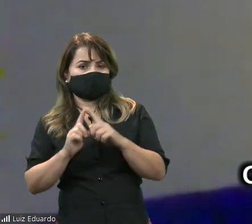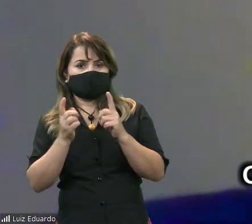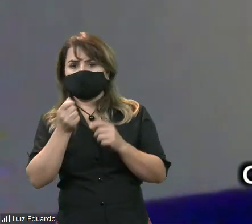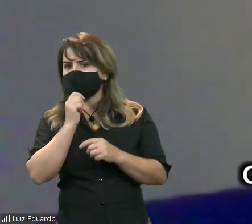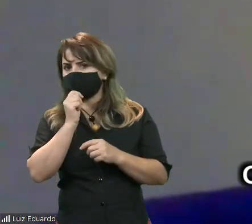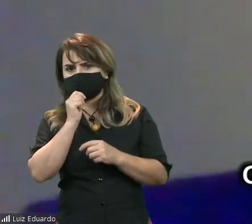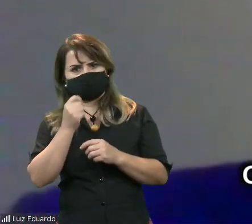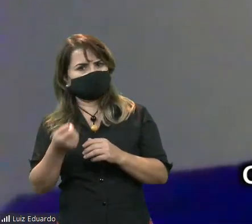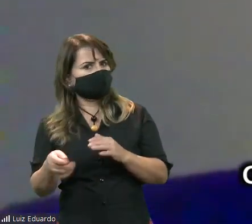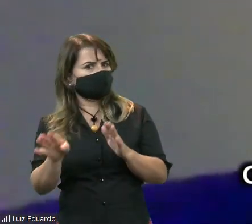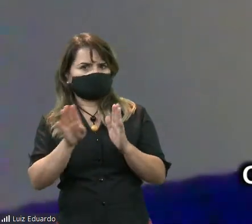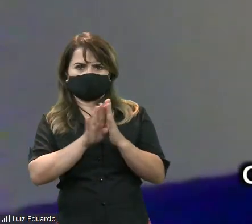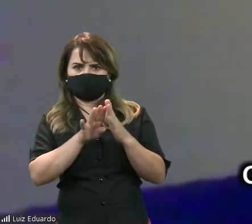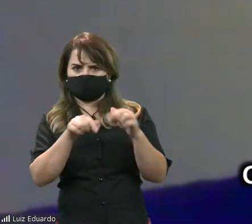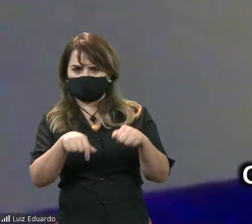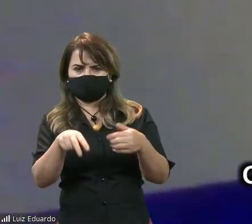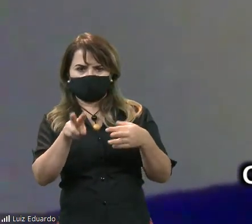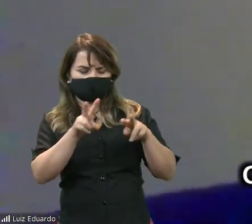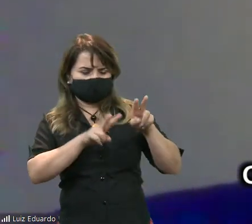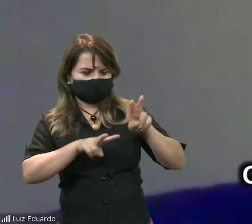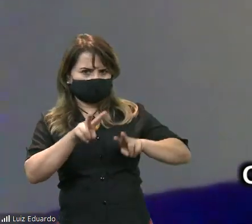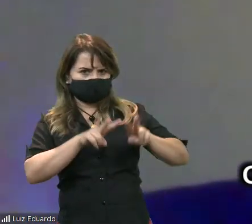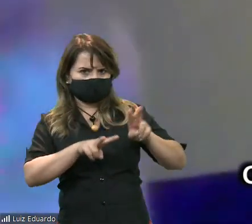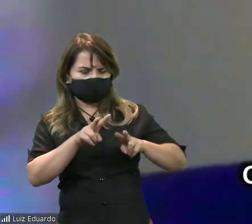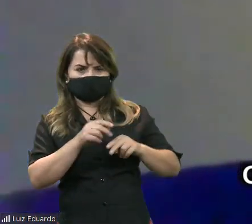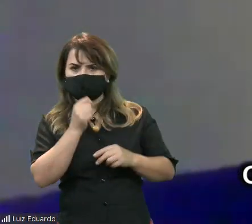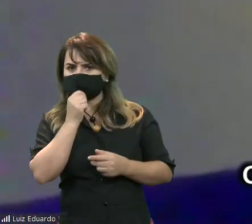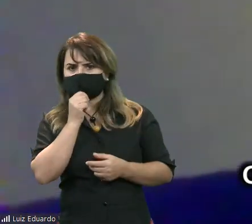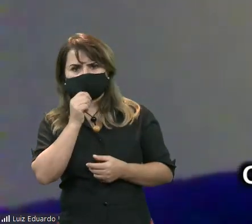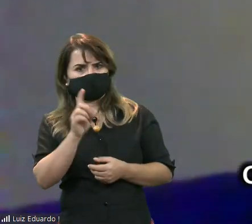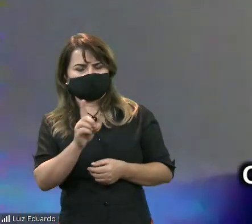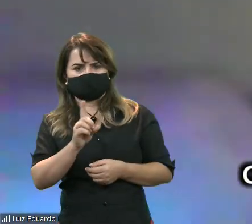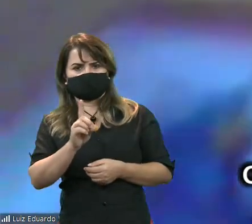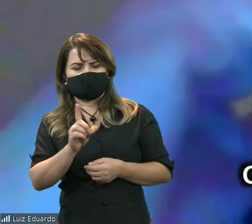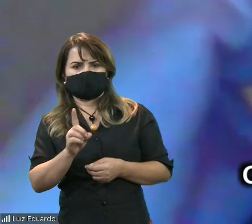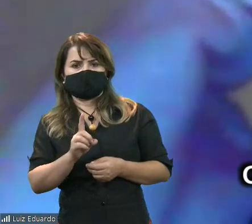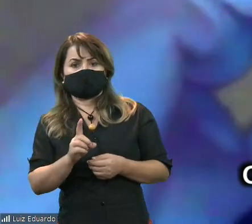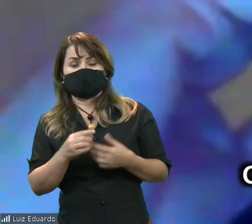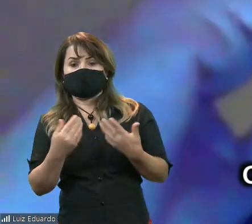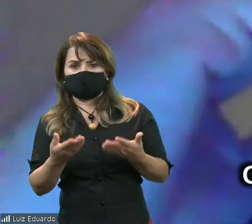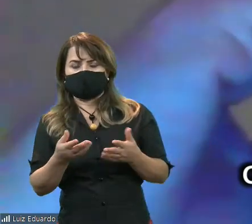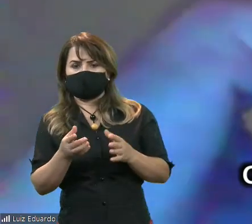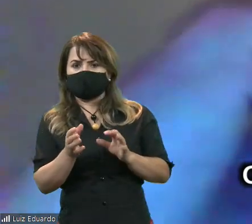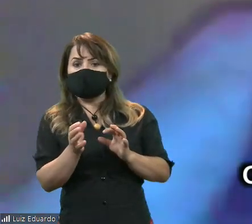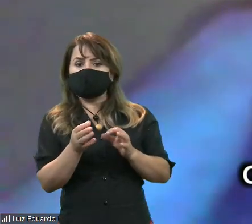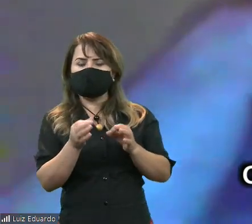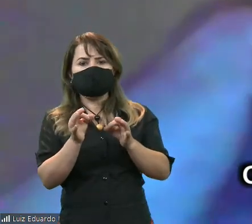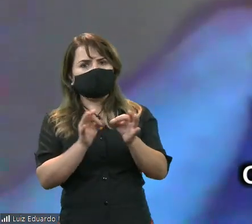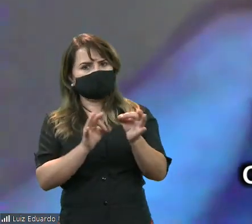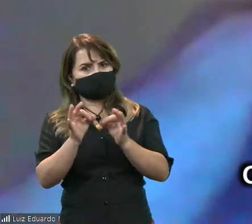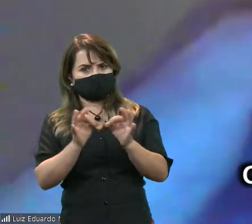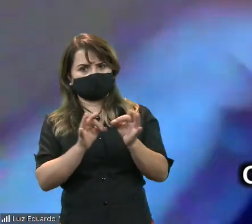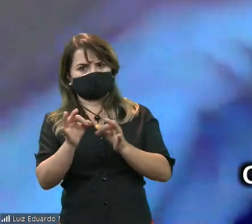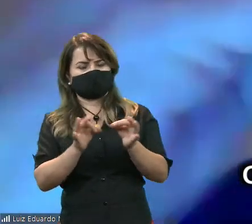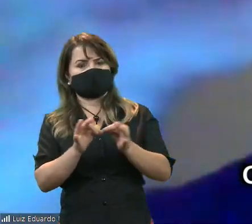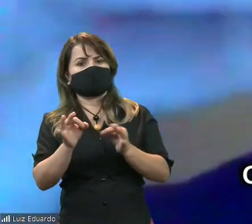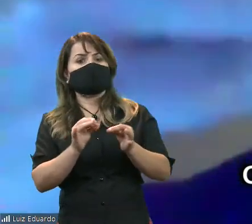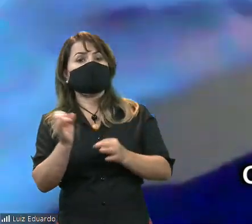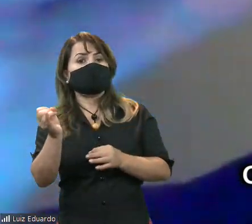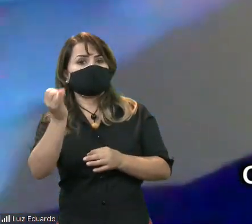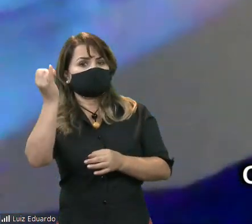revisão ainda, né? A revisão que foi feita. Em todo caso, de fato, é um projeto interessante, é um projeto